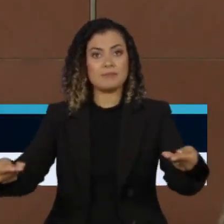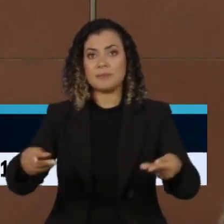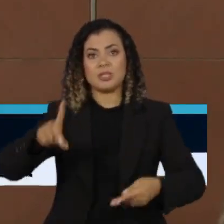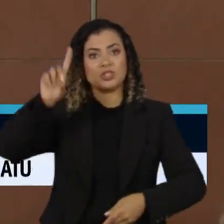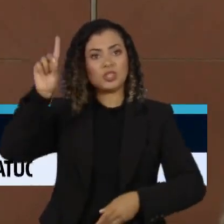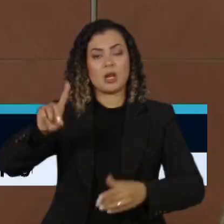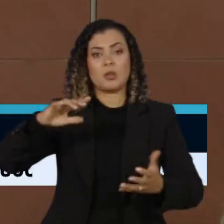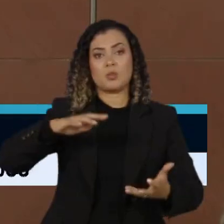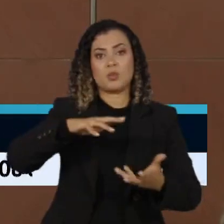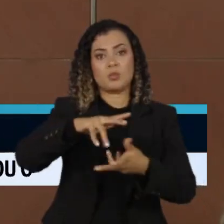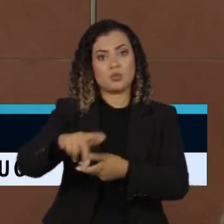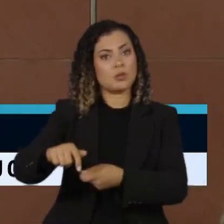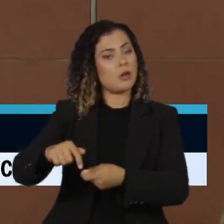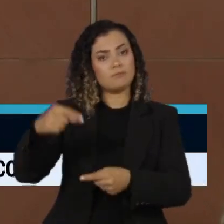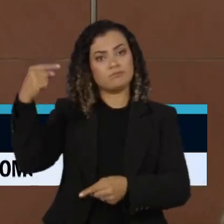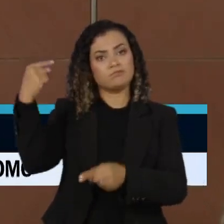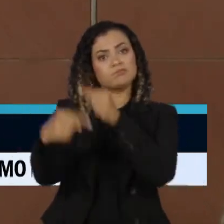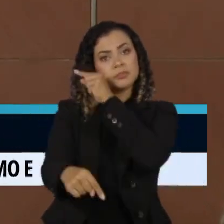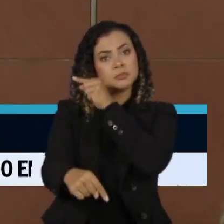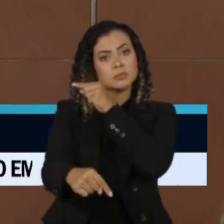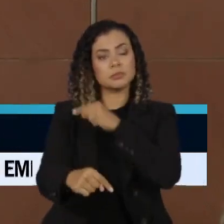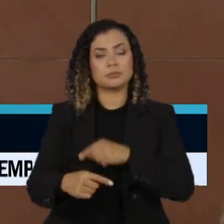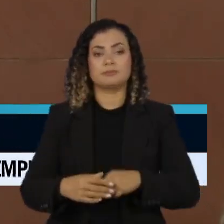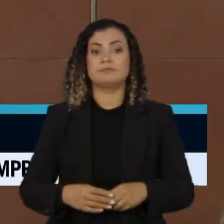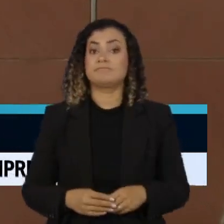direito internacional.